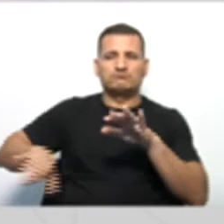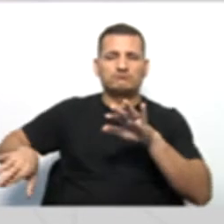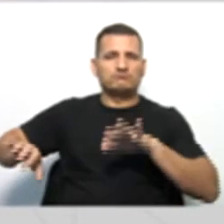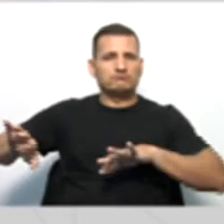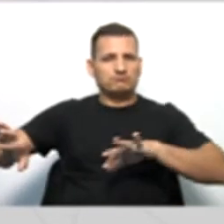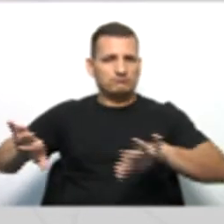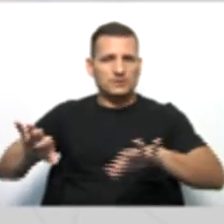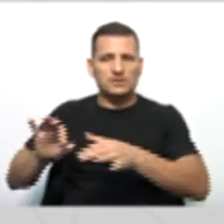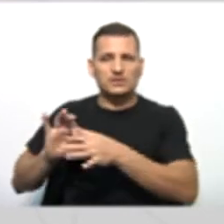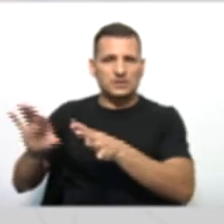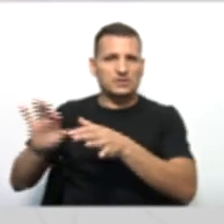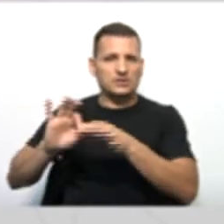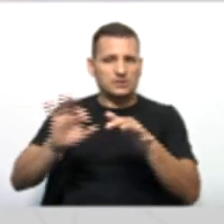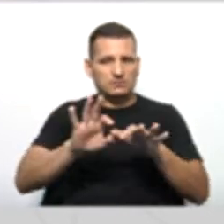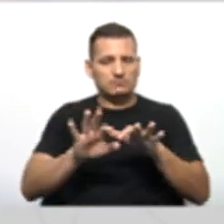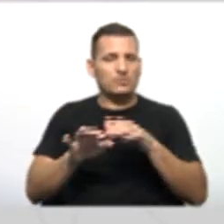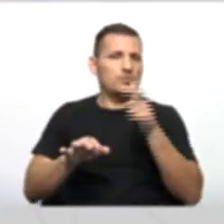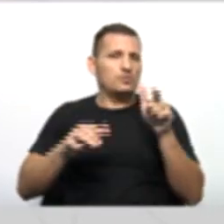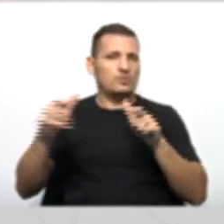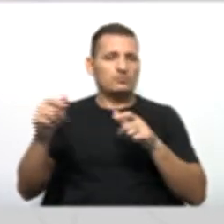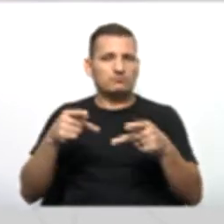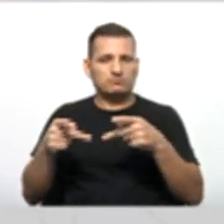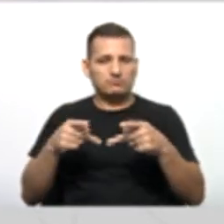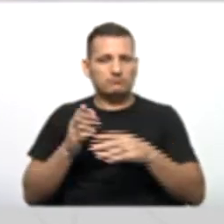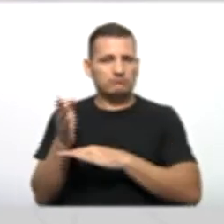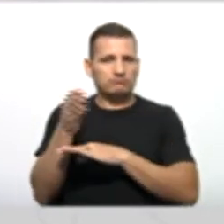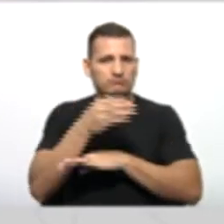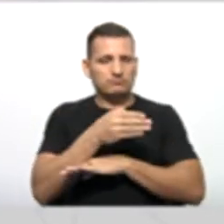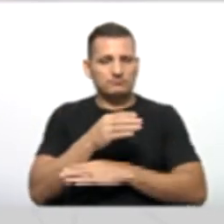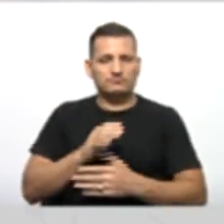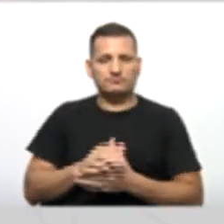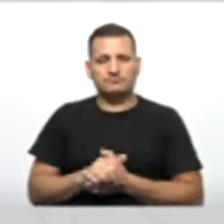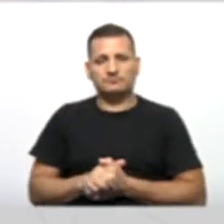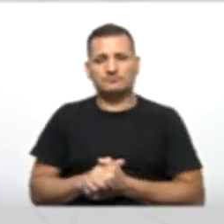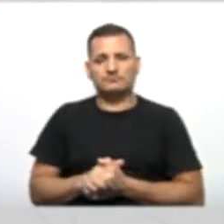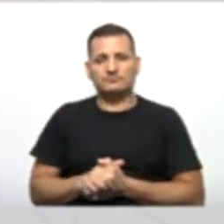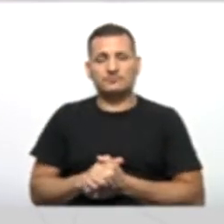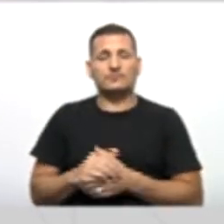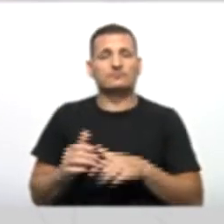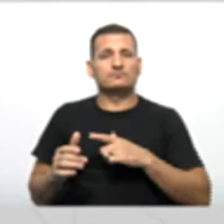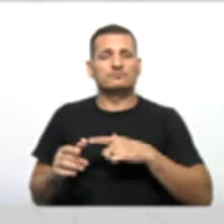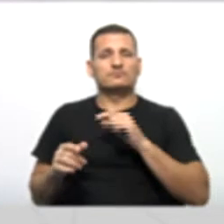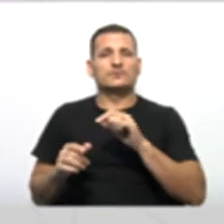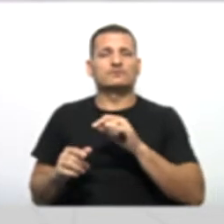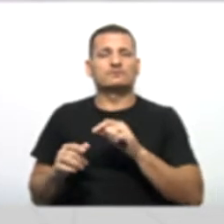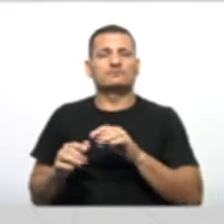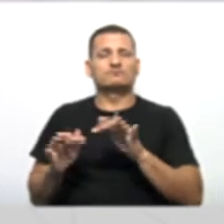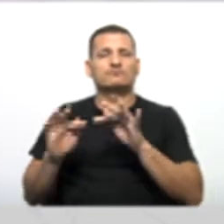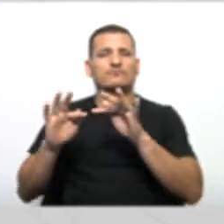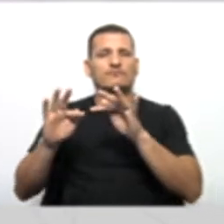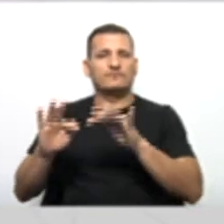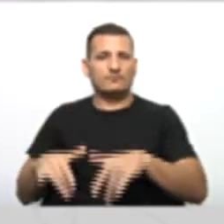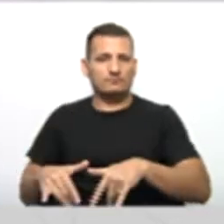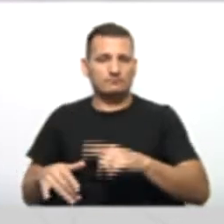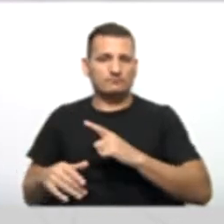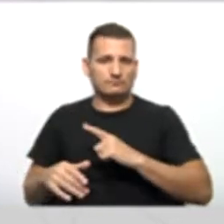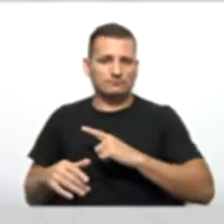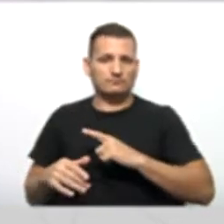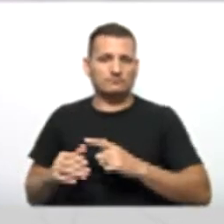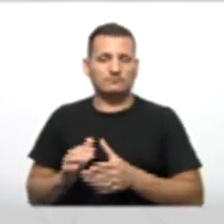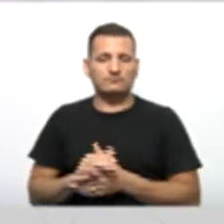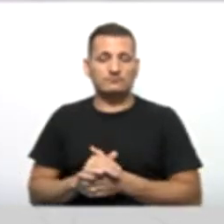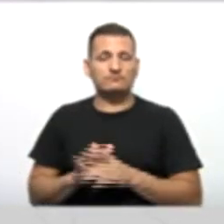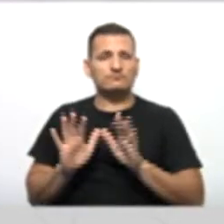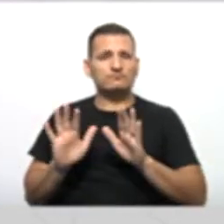na minha organização. E eu tenho ali o ato de encerramento. Além disso, gente, eu tenho